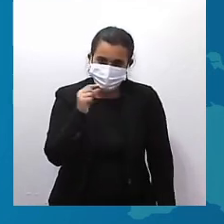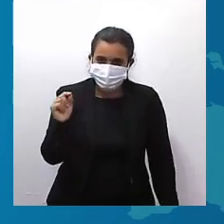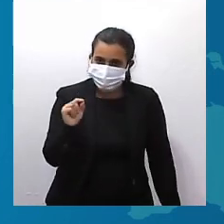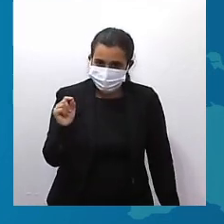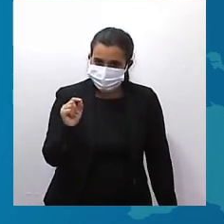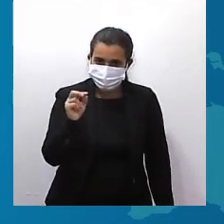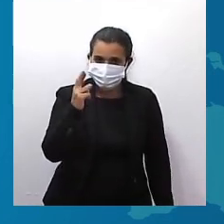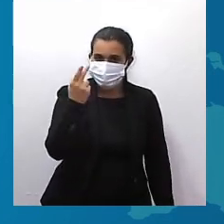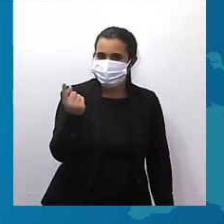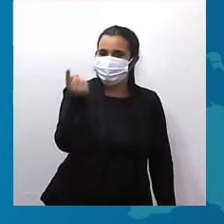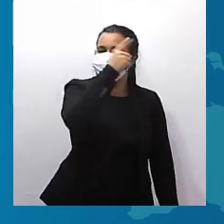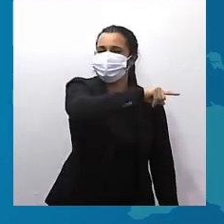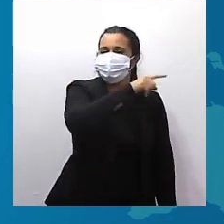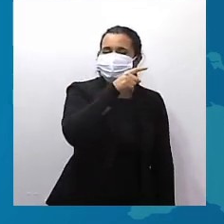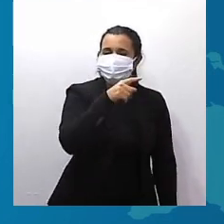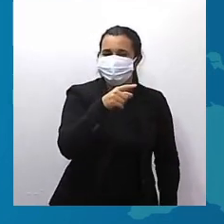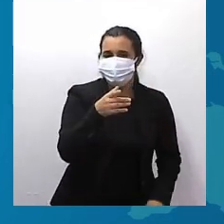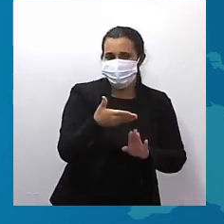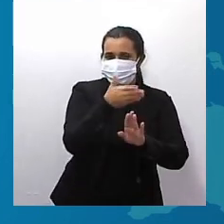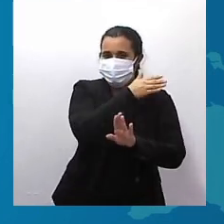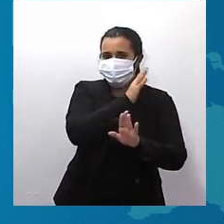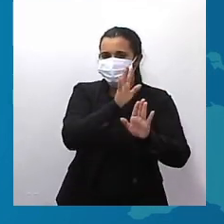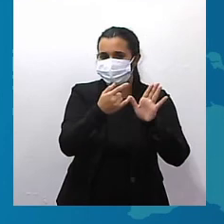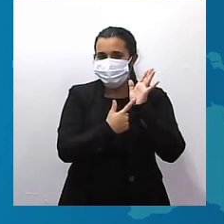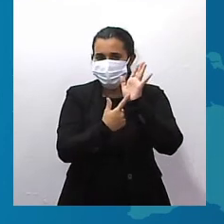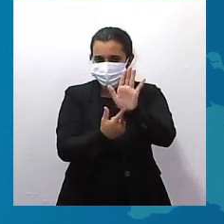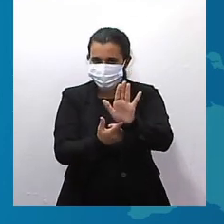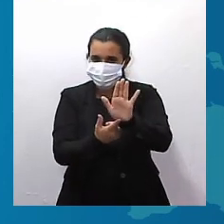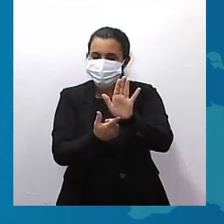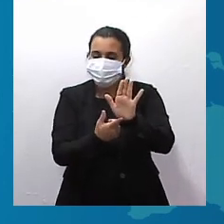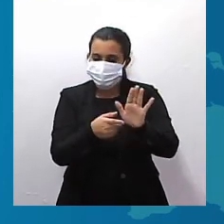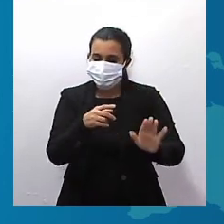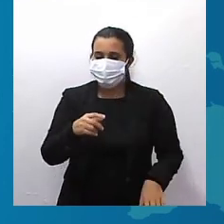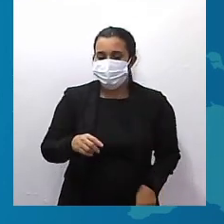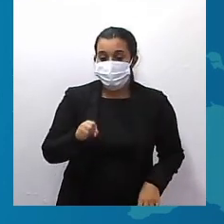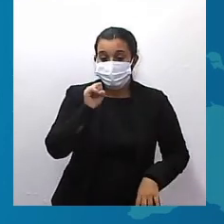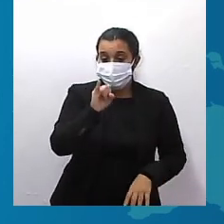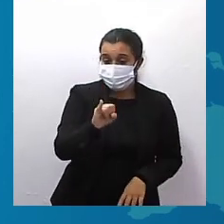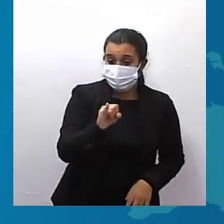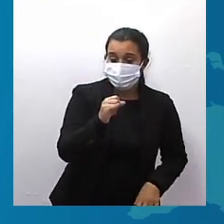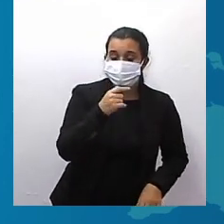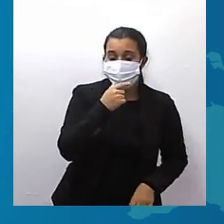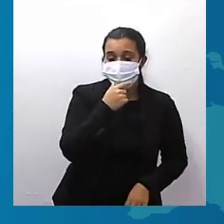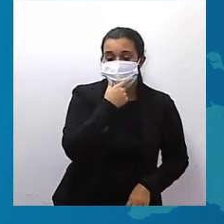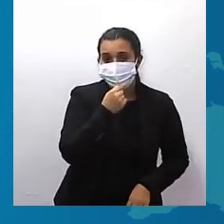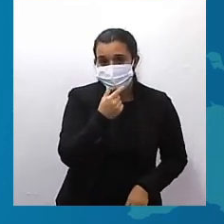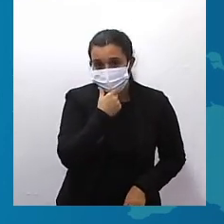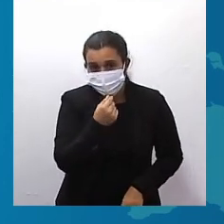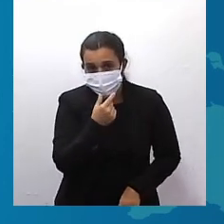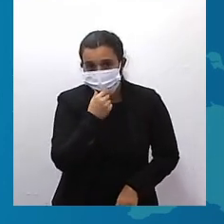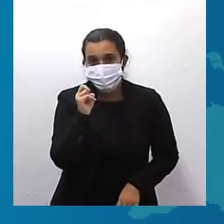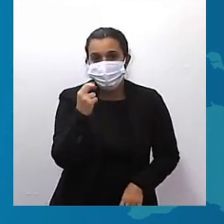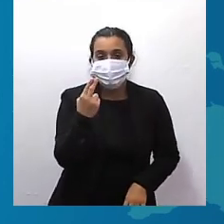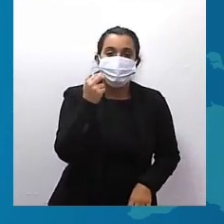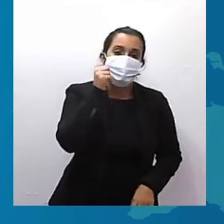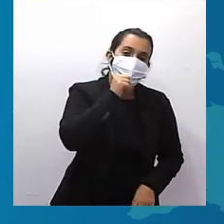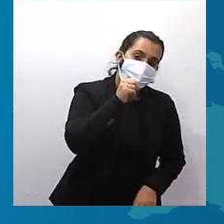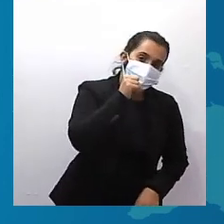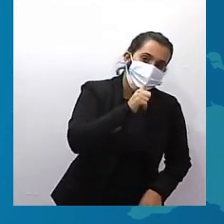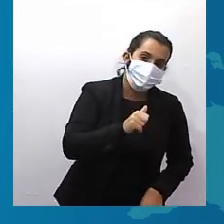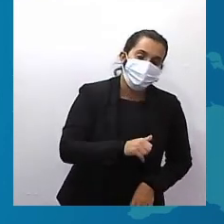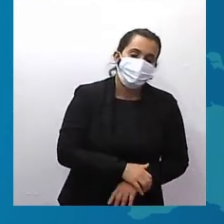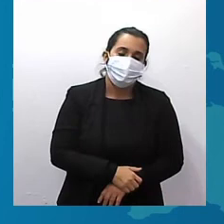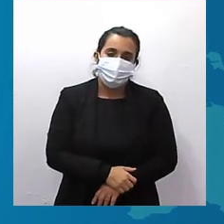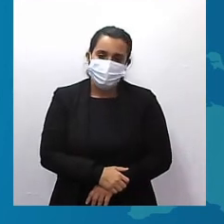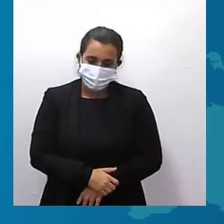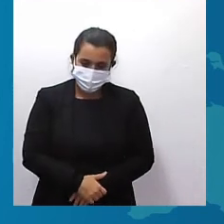com Thor and Wonder Woman. Então, she can, se for o seu personagem for masculino, he can, e she can, se for